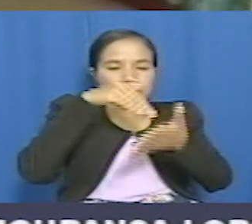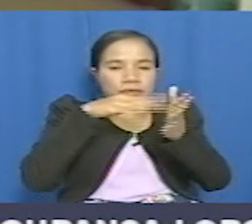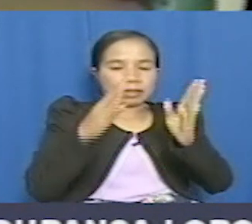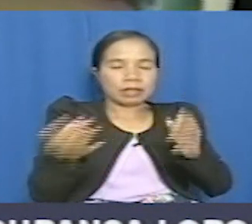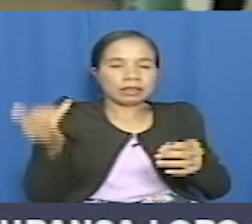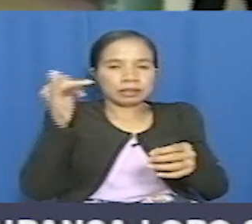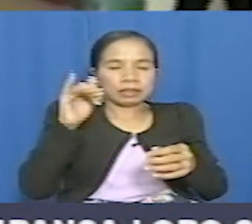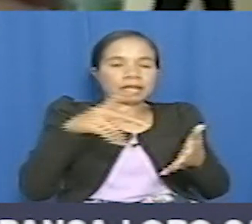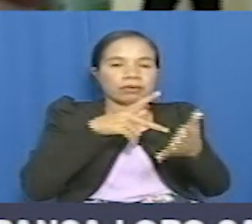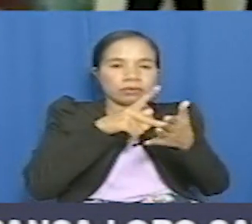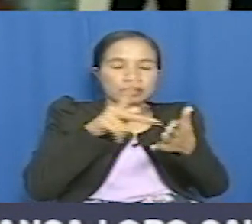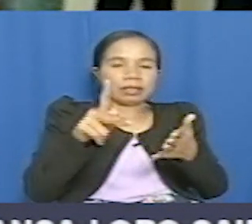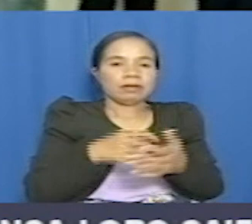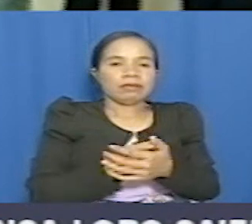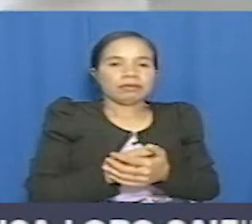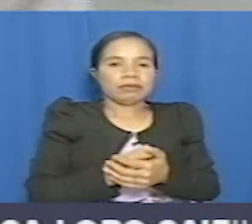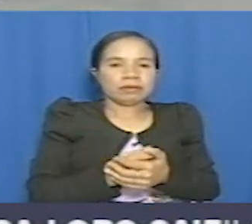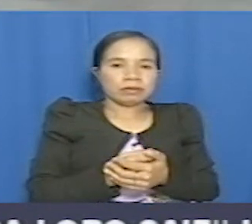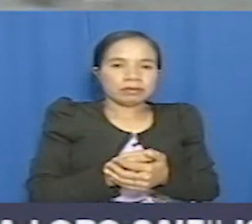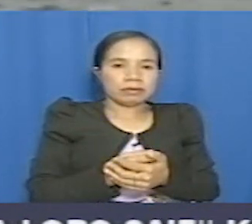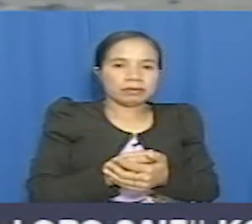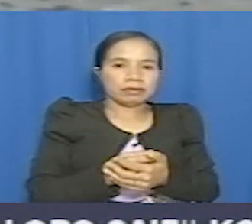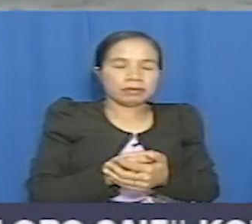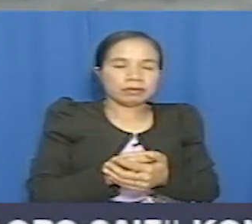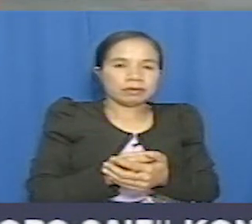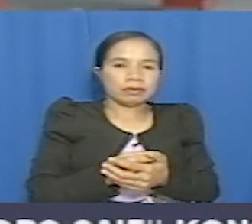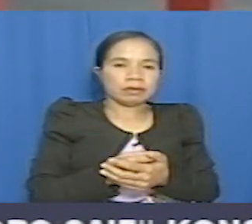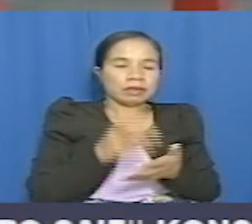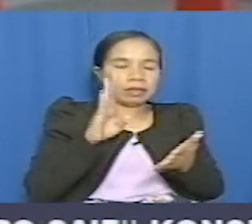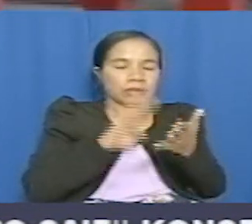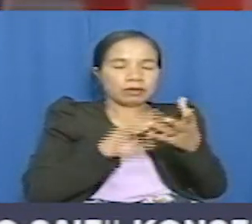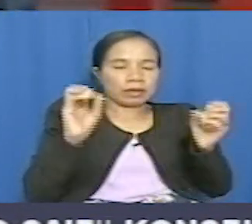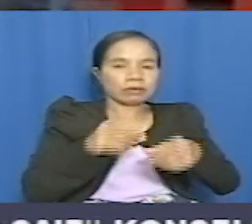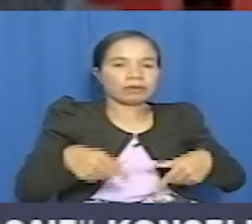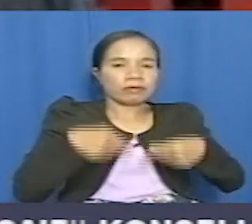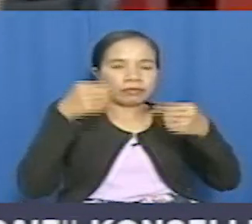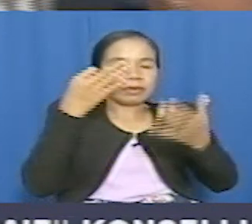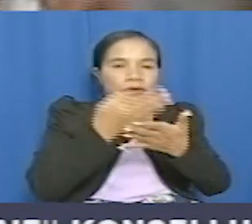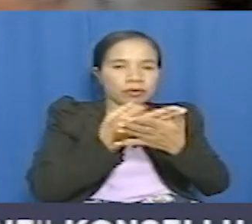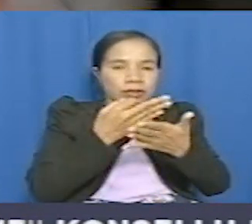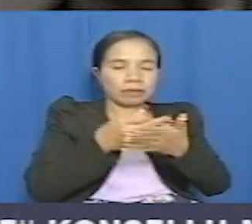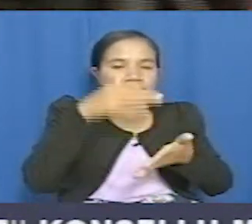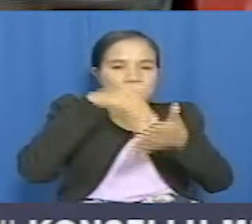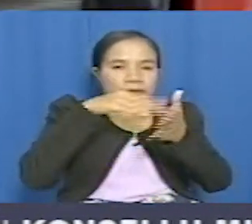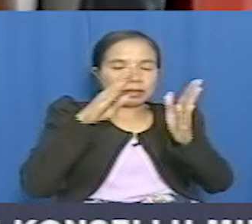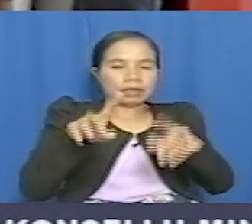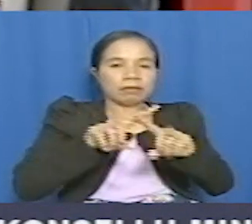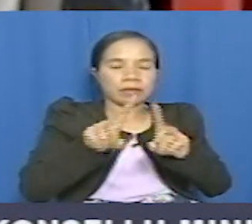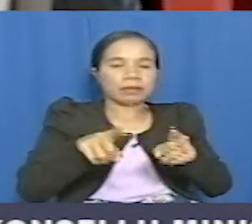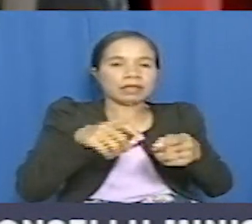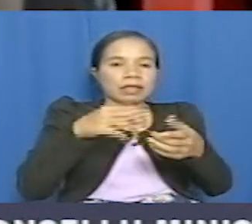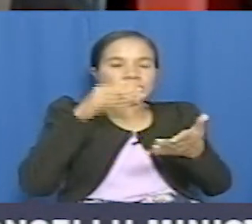a tucelo propinas, laos devolve falho samba estudante. Mas bem estudante não é livre ou na